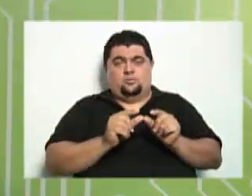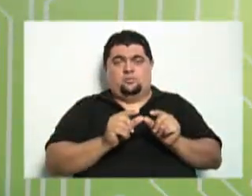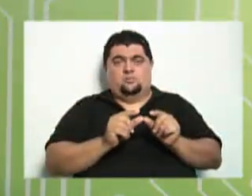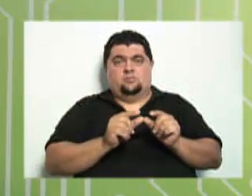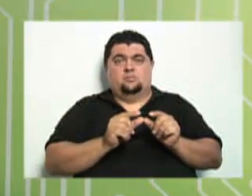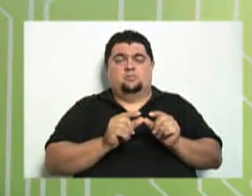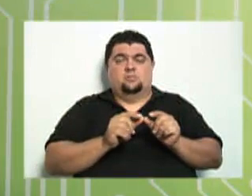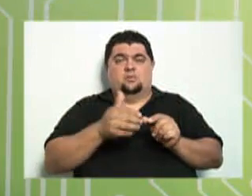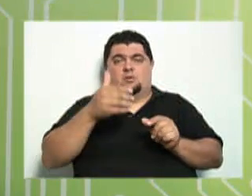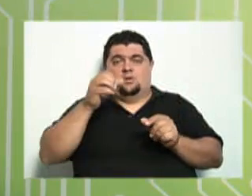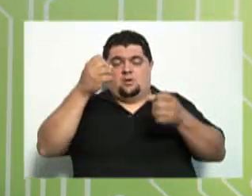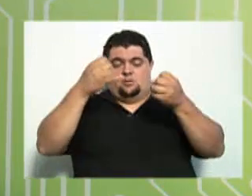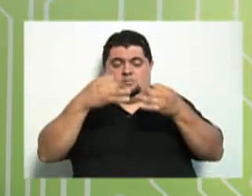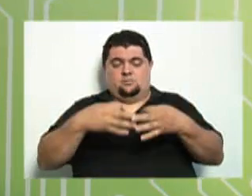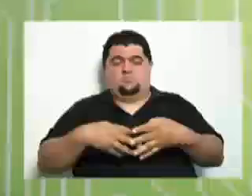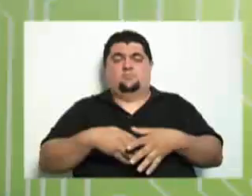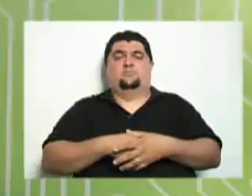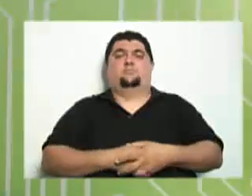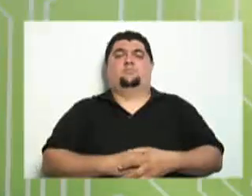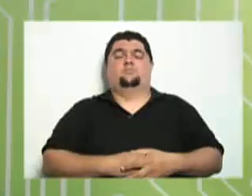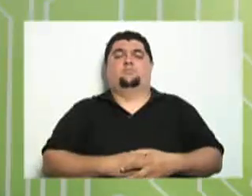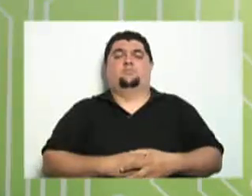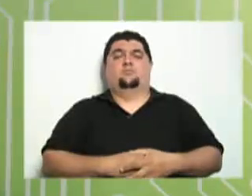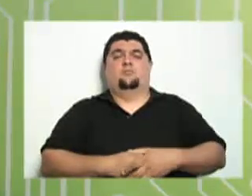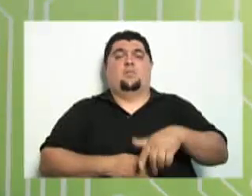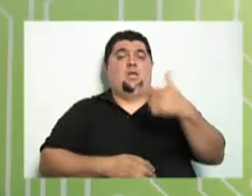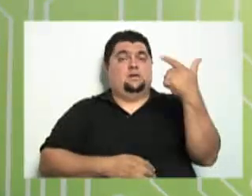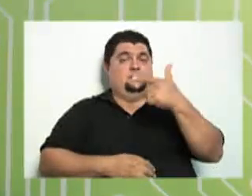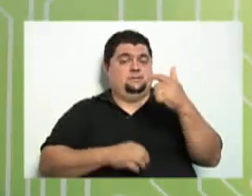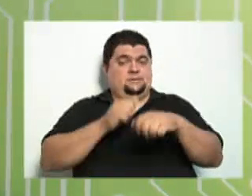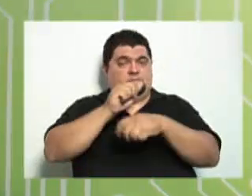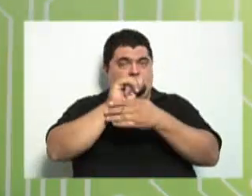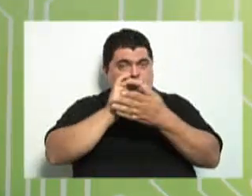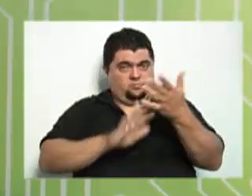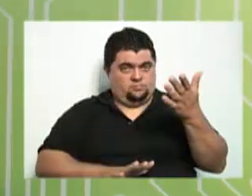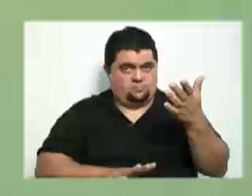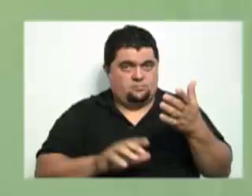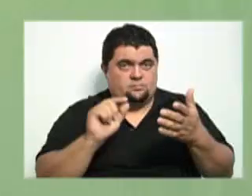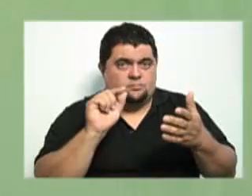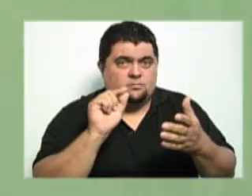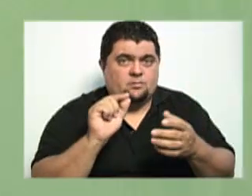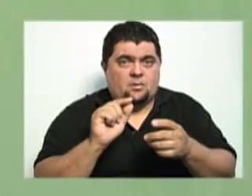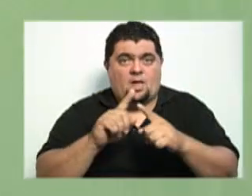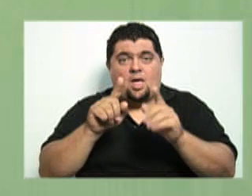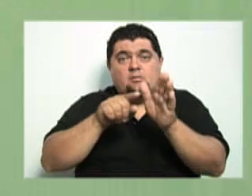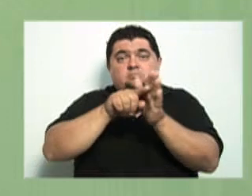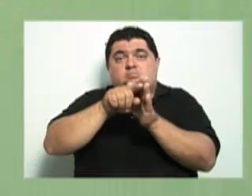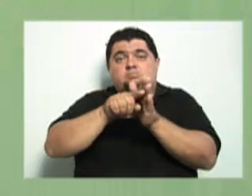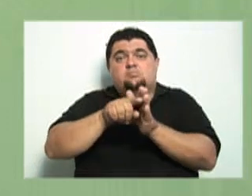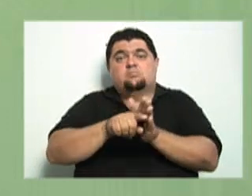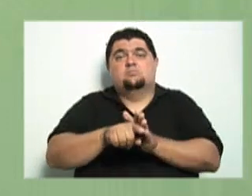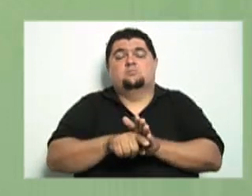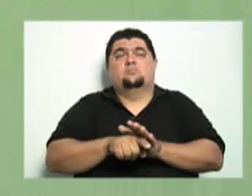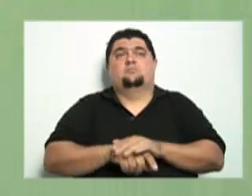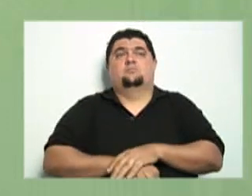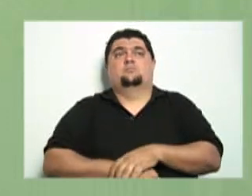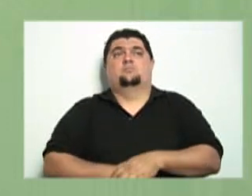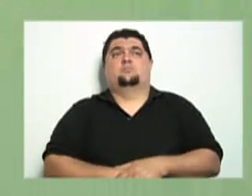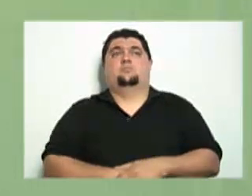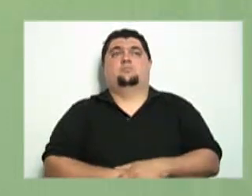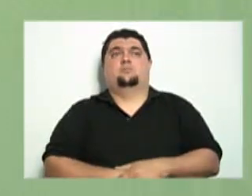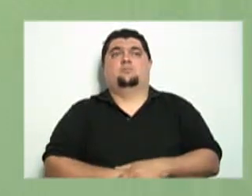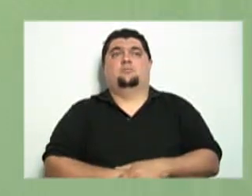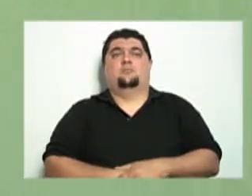10 princípios de economia. A segunda atividade que nós temos para essa disciplina é um questionário. Esse questionário é nos modelos